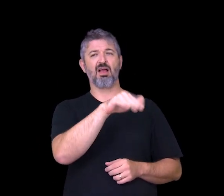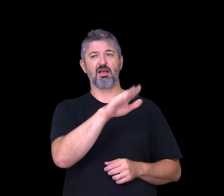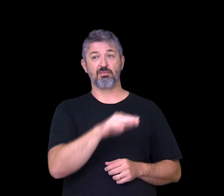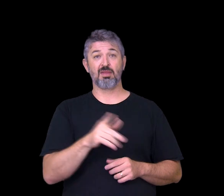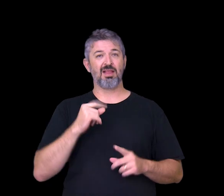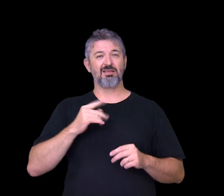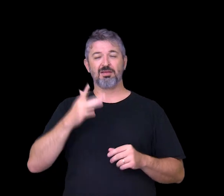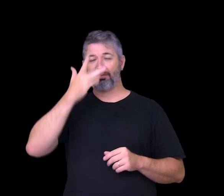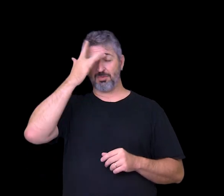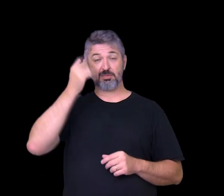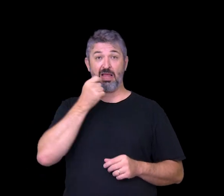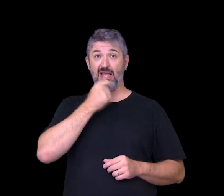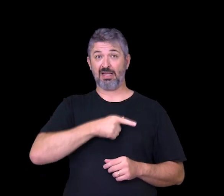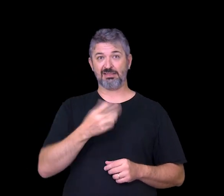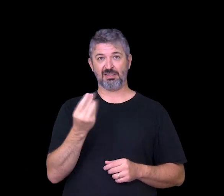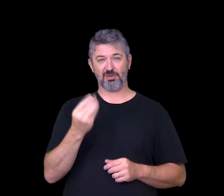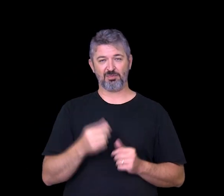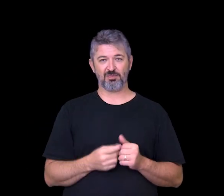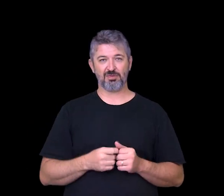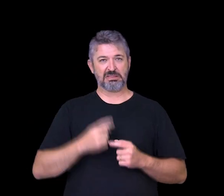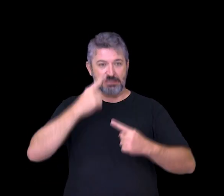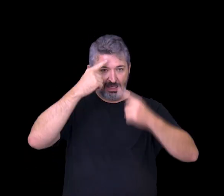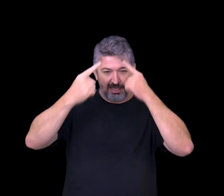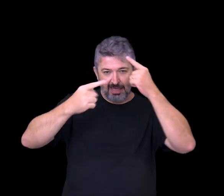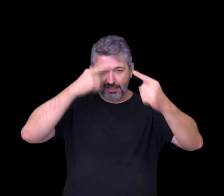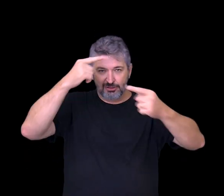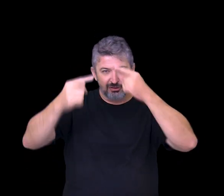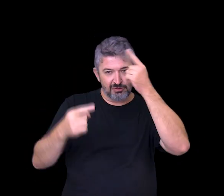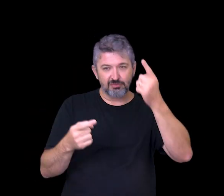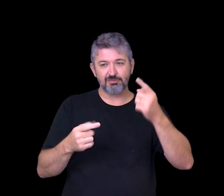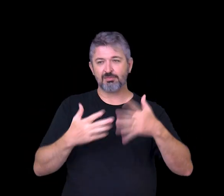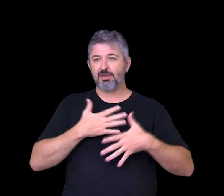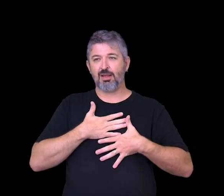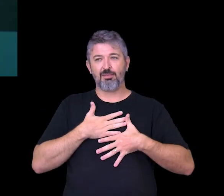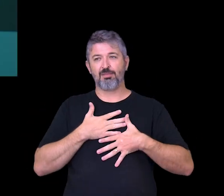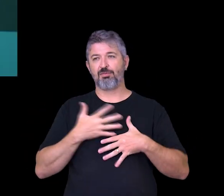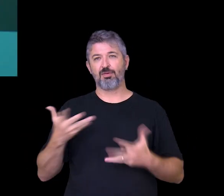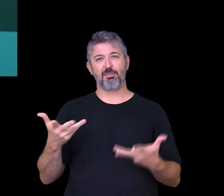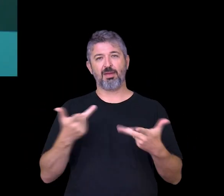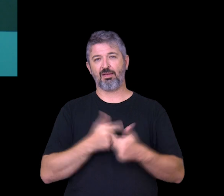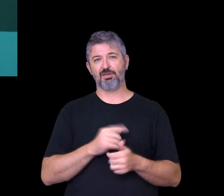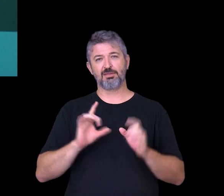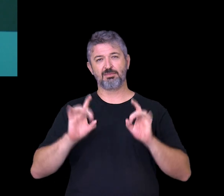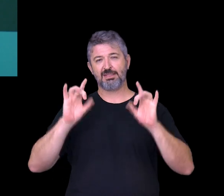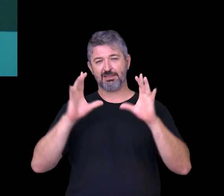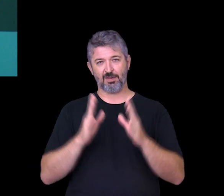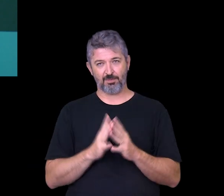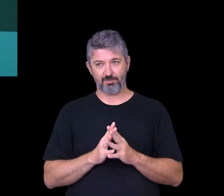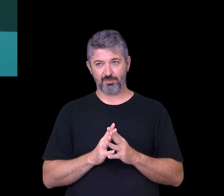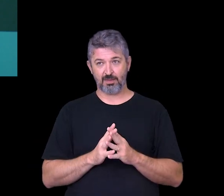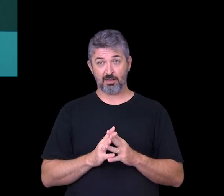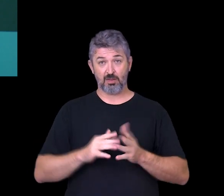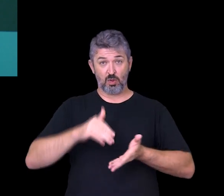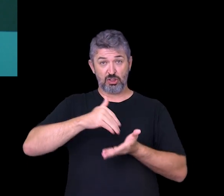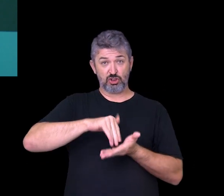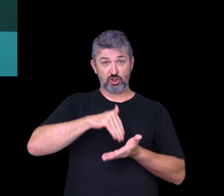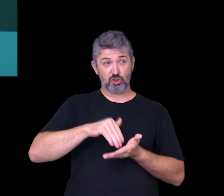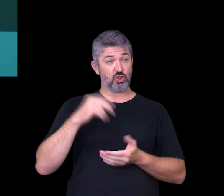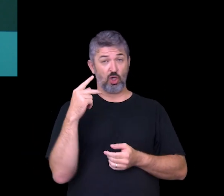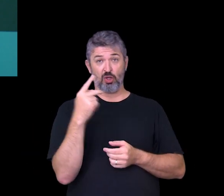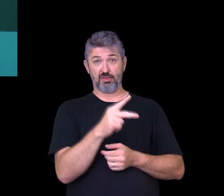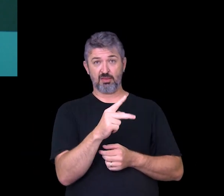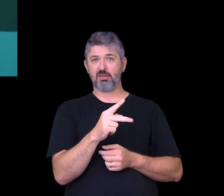também, e muito criativo, sabe? Foi um privilégio enorme. O escritório dele era realmente uma